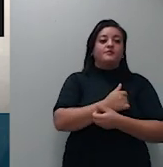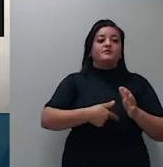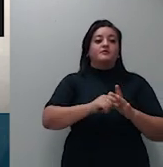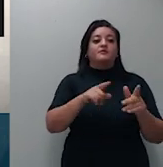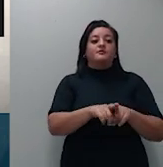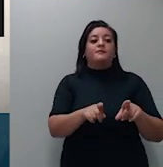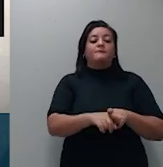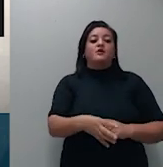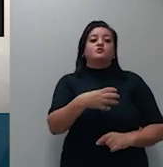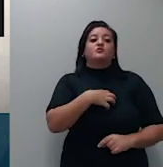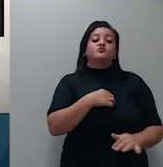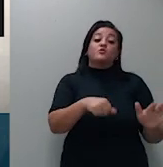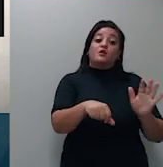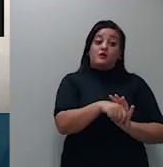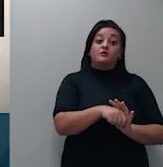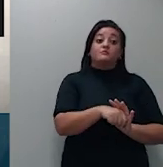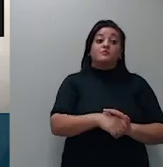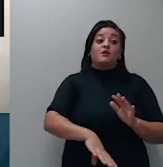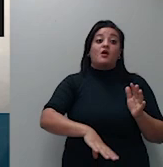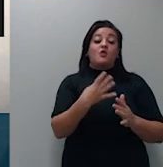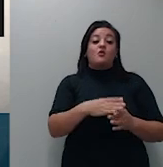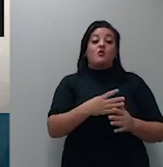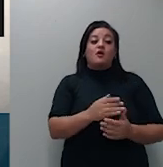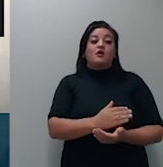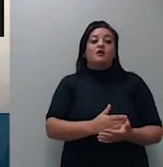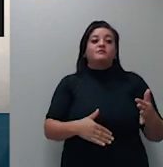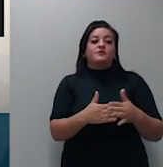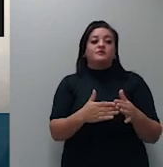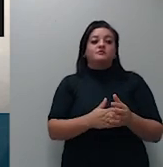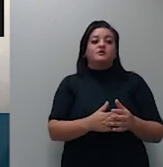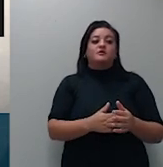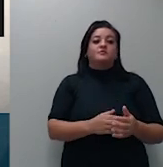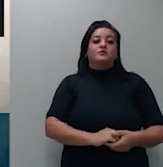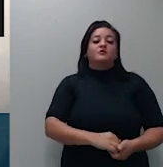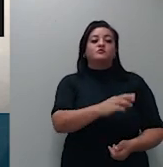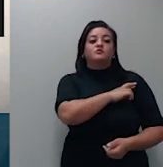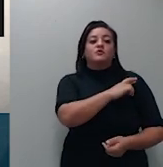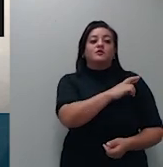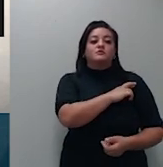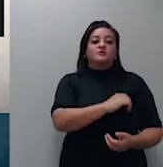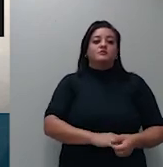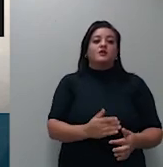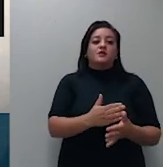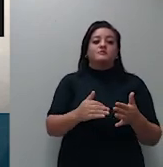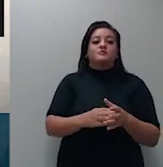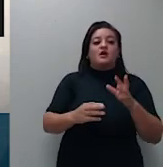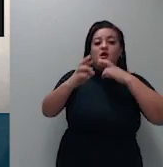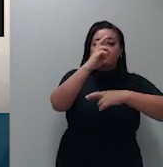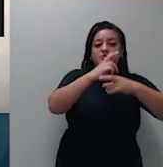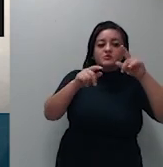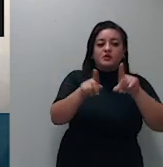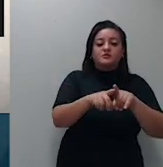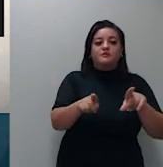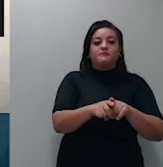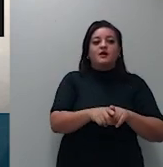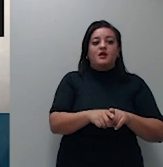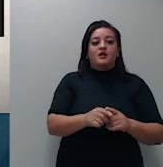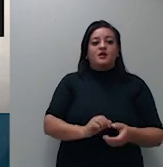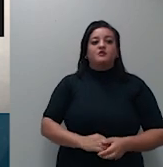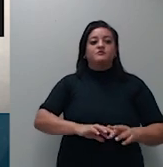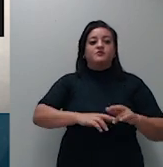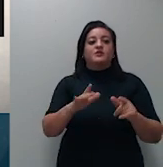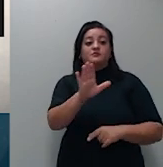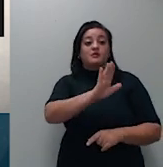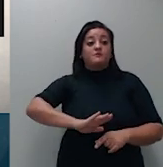delito de limitação do sujeito titulares dos dados a serem investigados de lapso temporal bandido